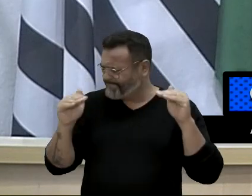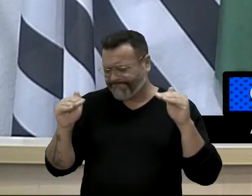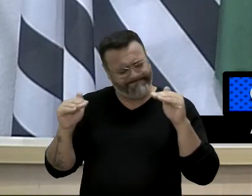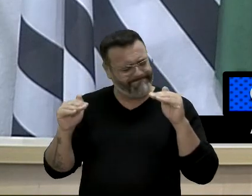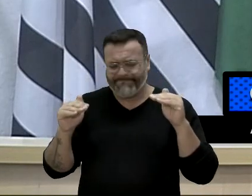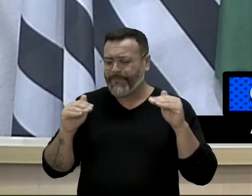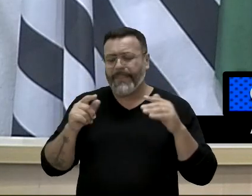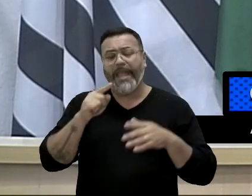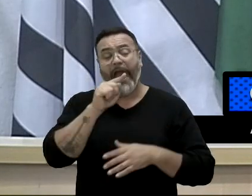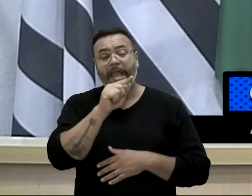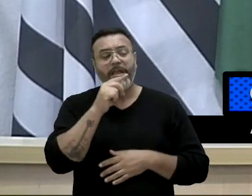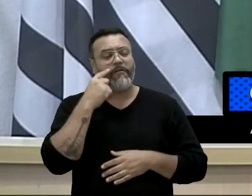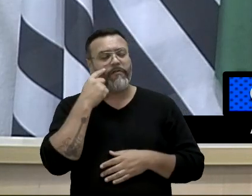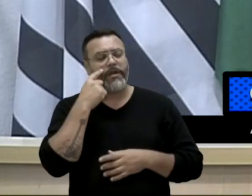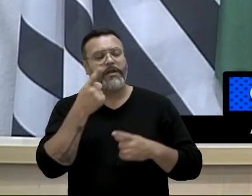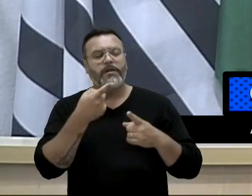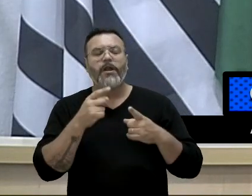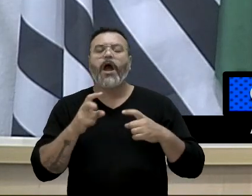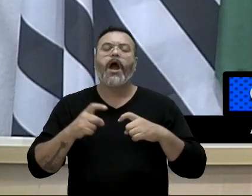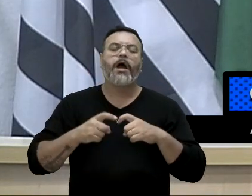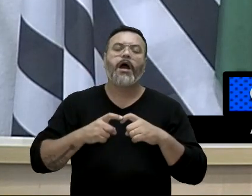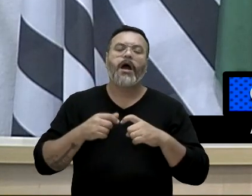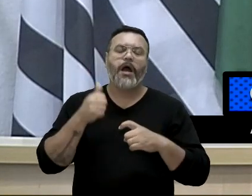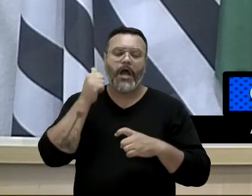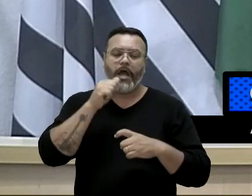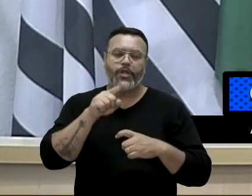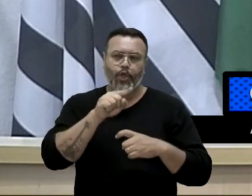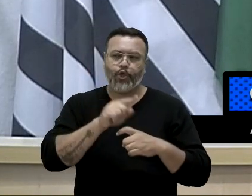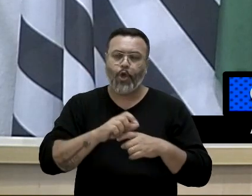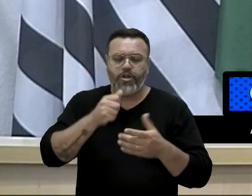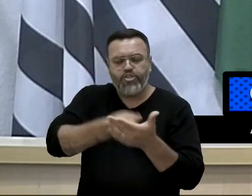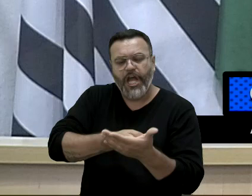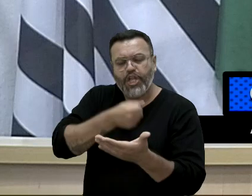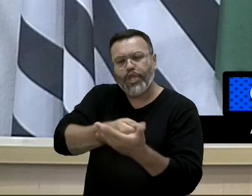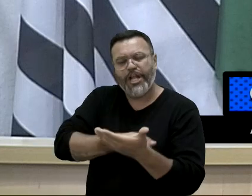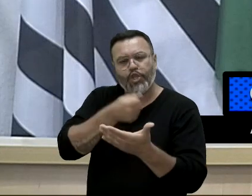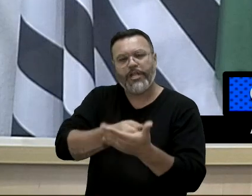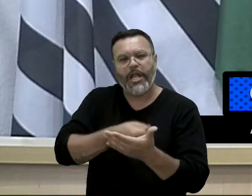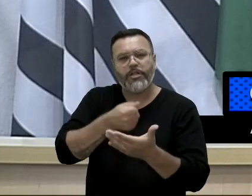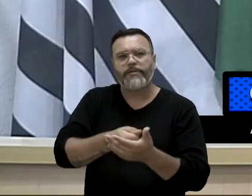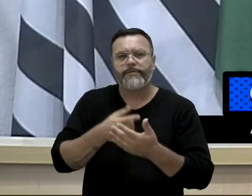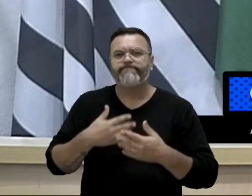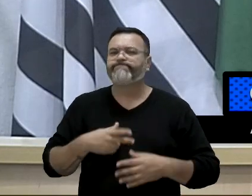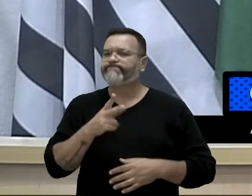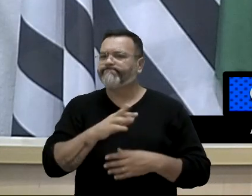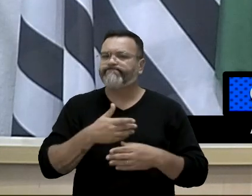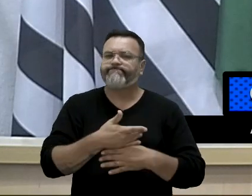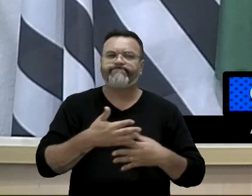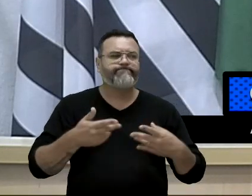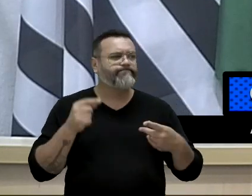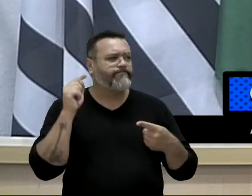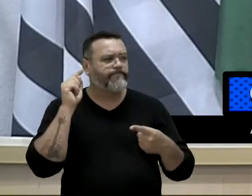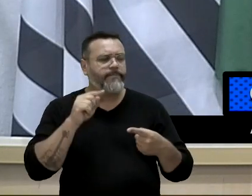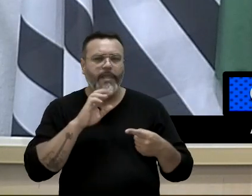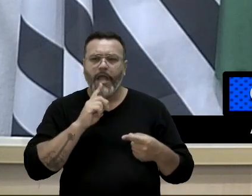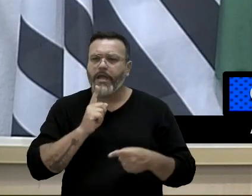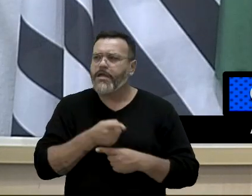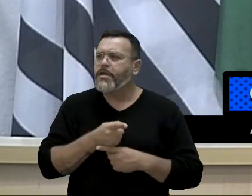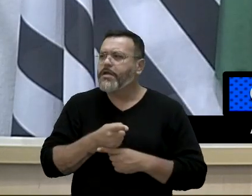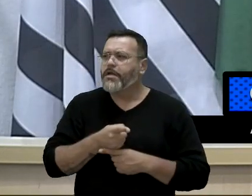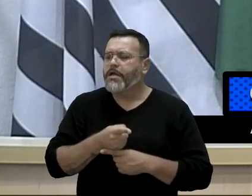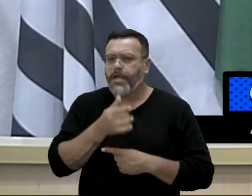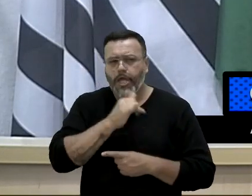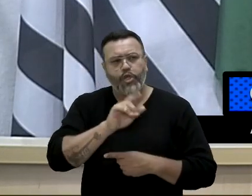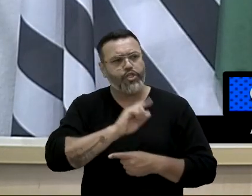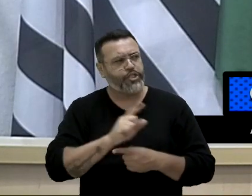Simone lutando incansavelmente. E aí é onde vem a minha provocação. Muitas e muitas emendas foram encaminhadas para o Agamute. Eu